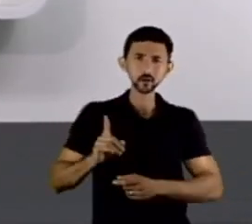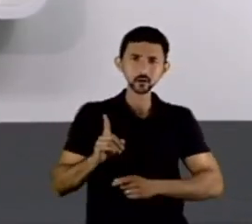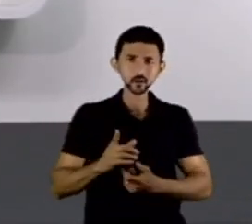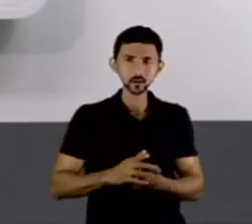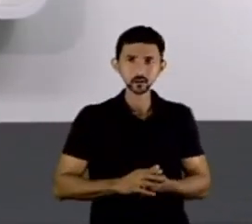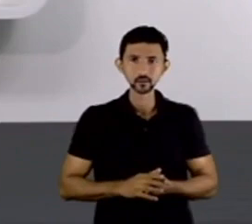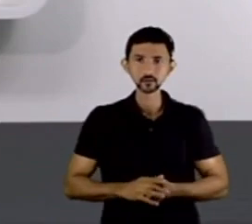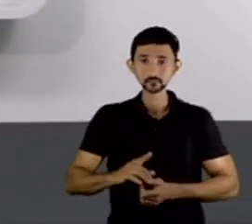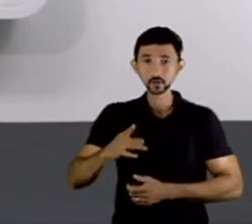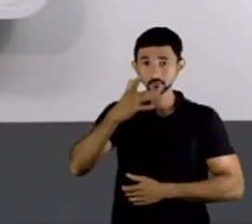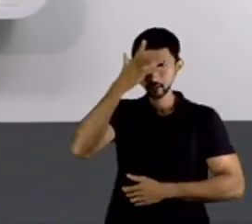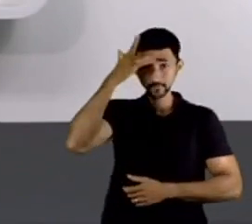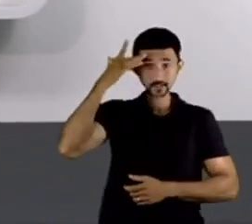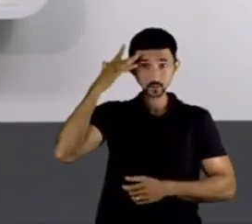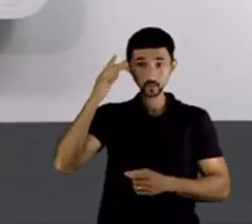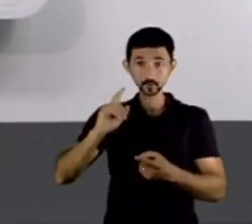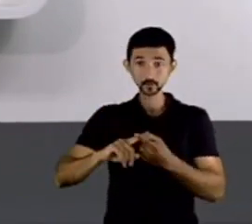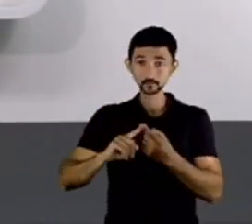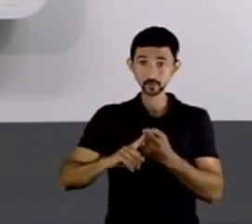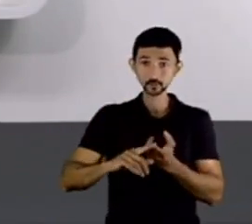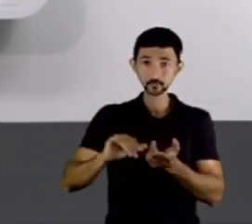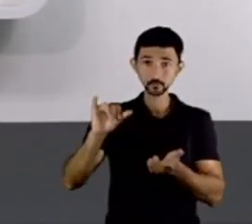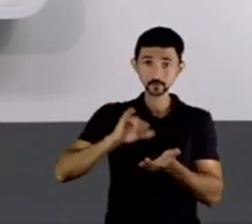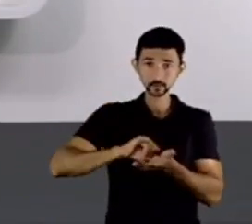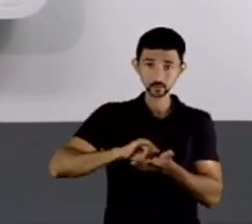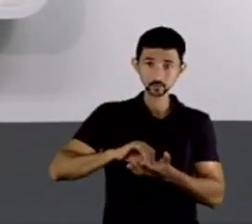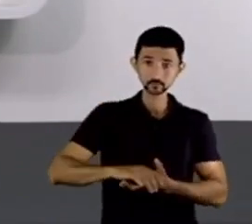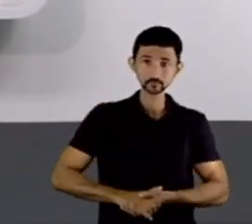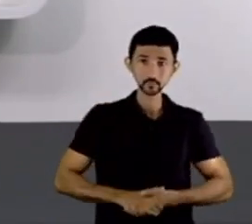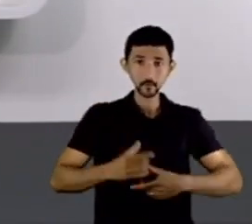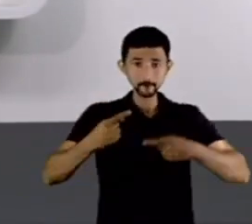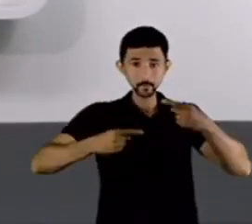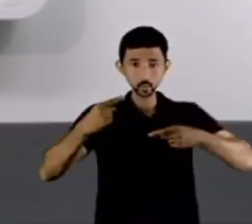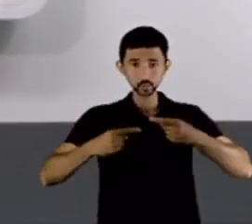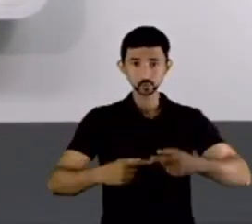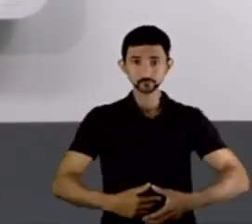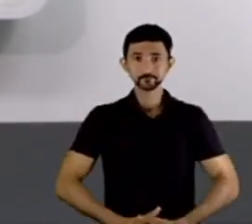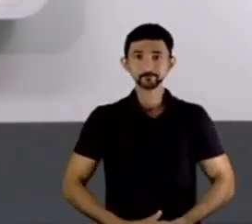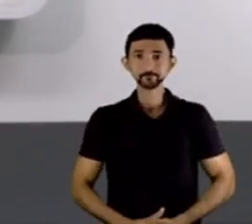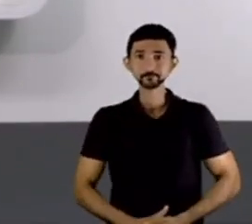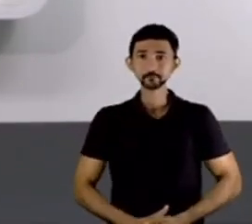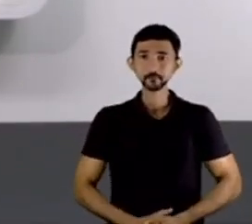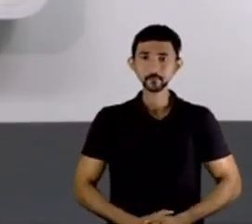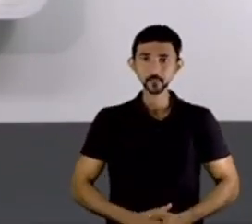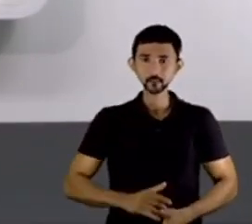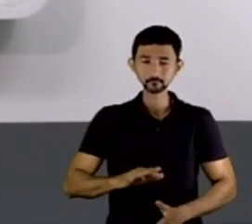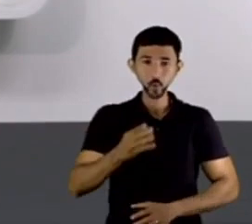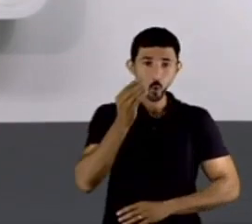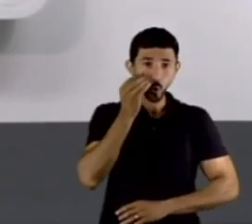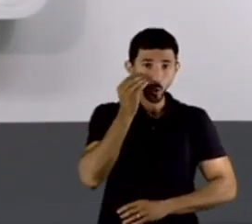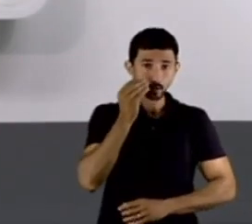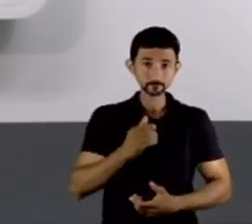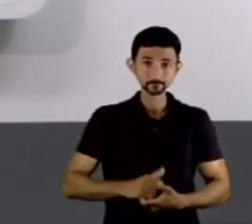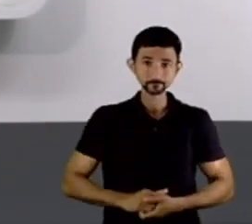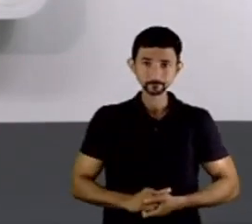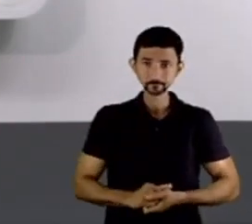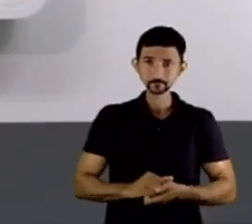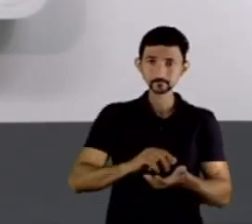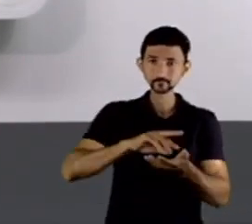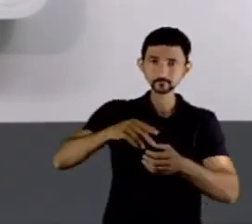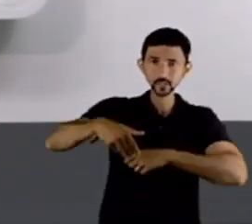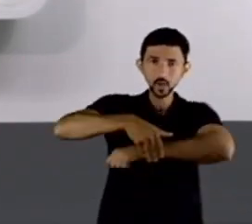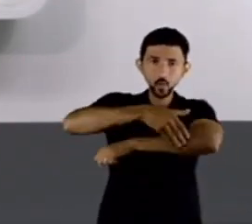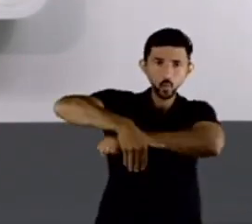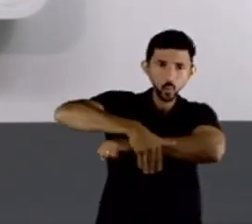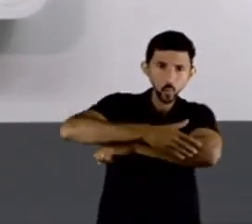Mas era uma pessoa, João Pessoa era uma pessoa, era um político. Vocês prestem atenção, a maioria das ruas,